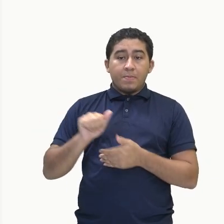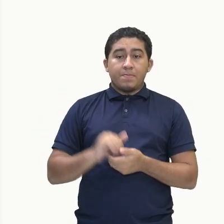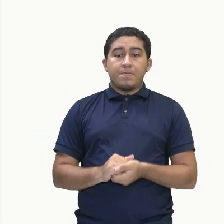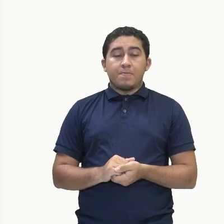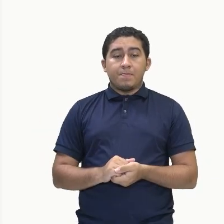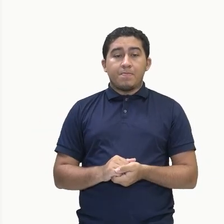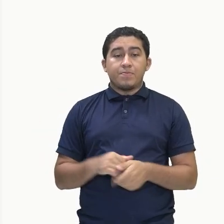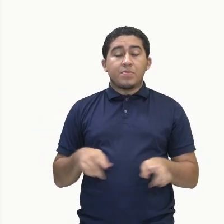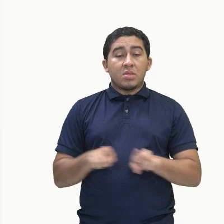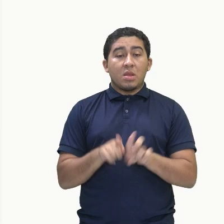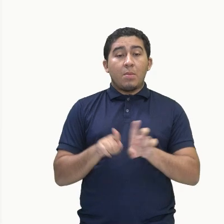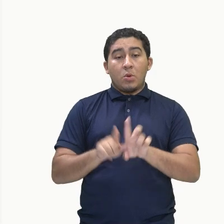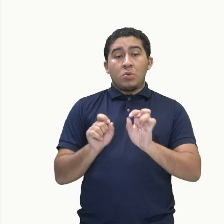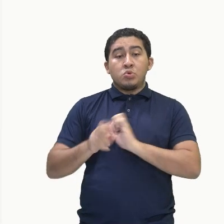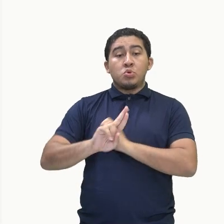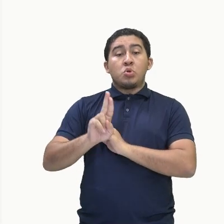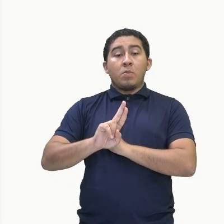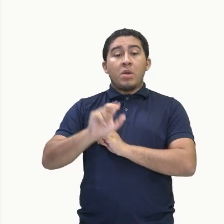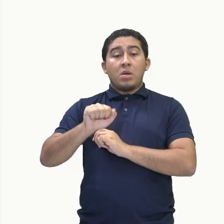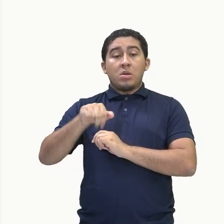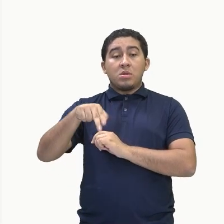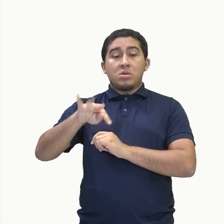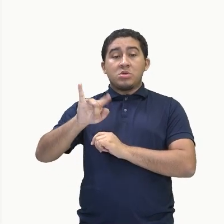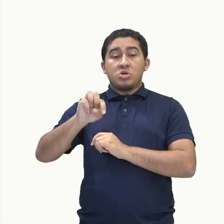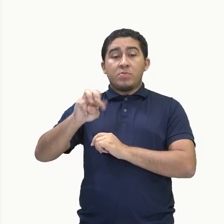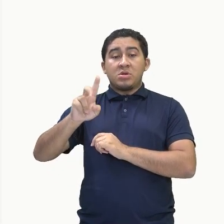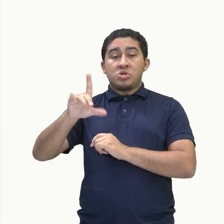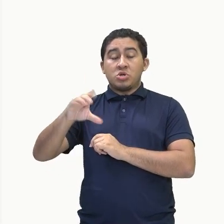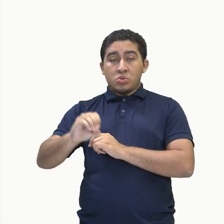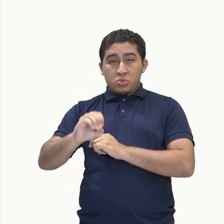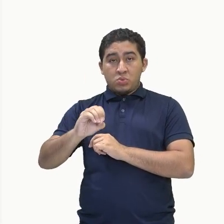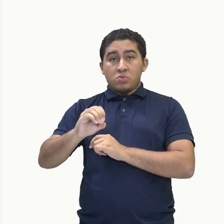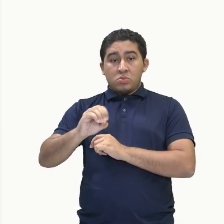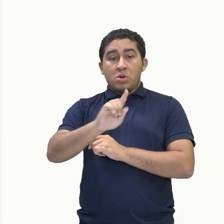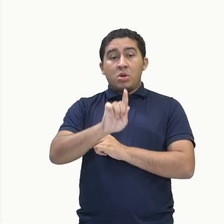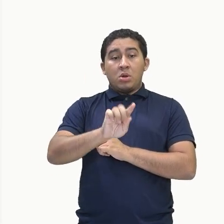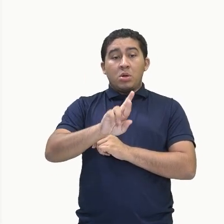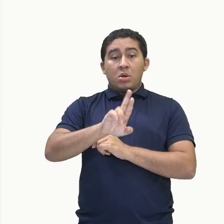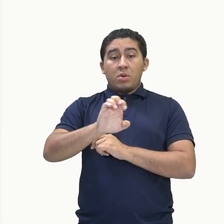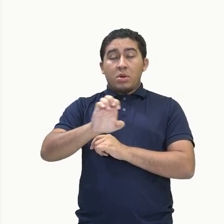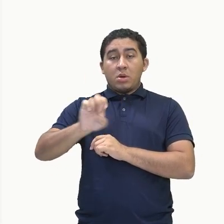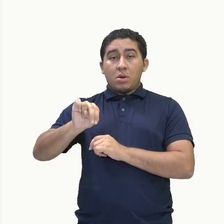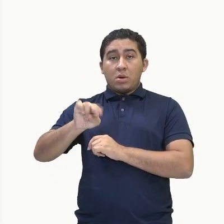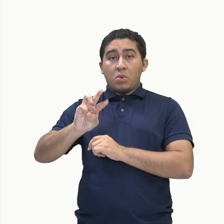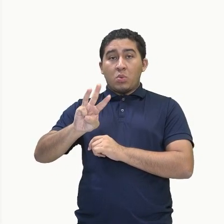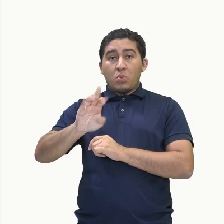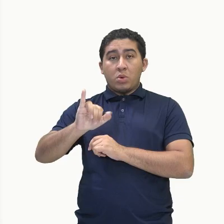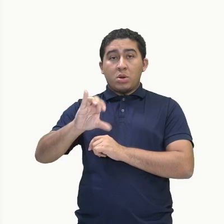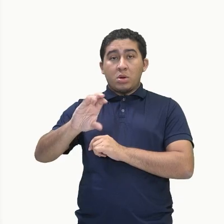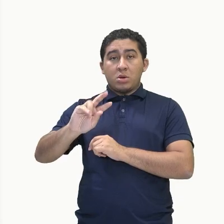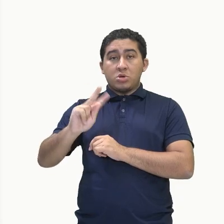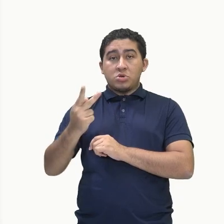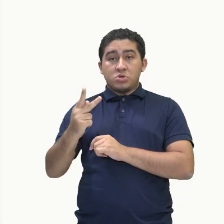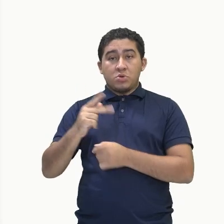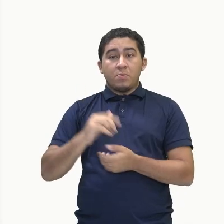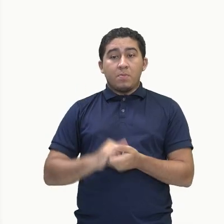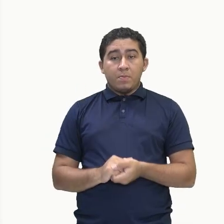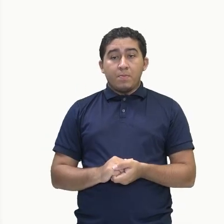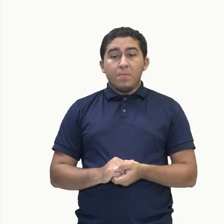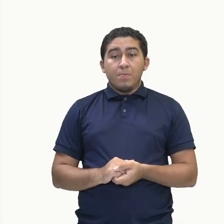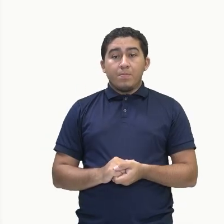E aí a gente vai chamar isso de antimeridiano de Greenwich, que é justamente o encontro